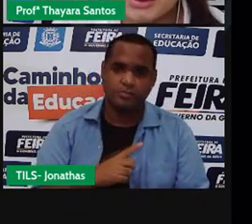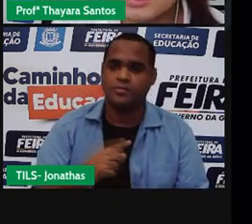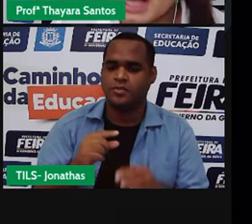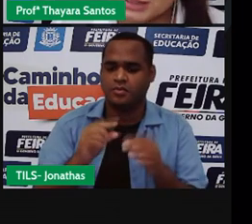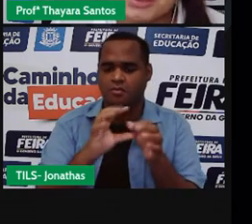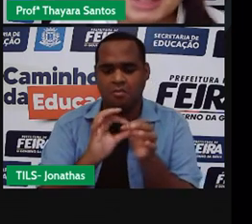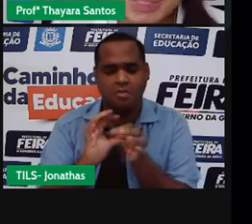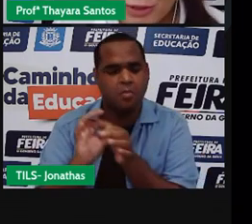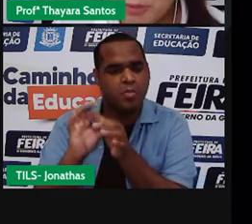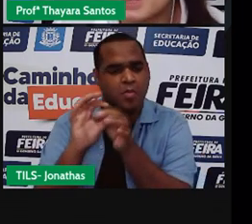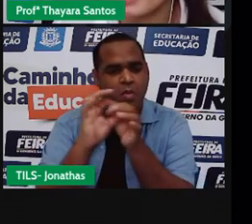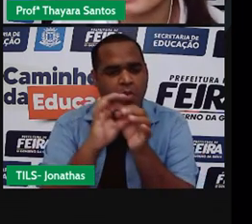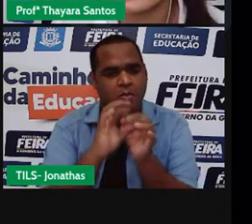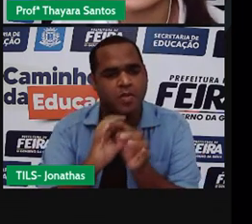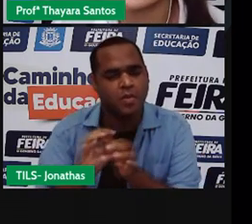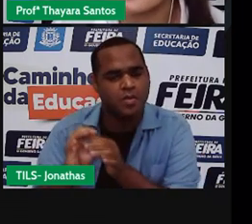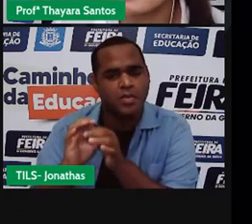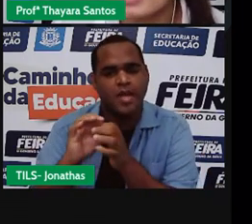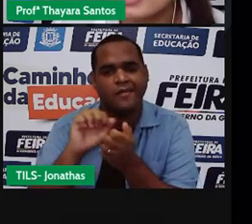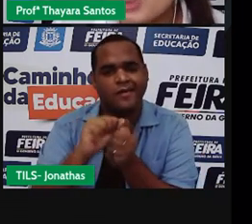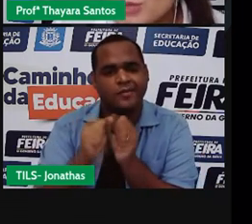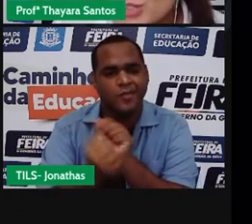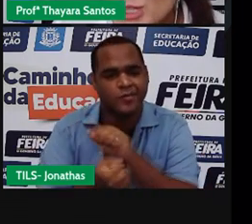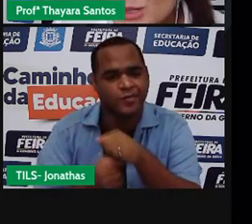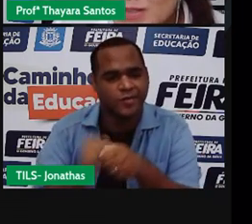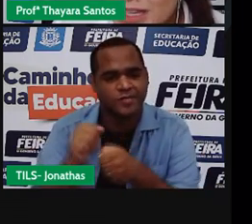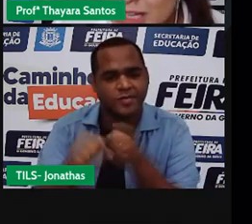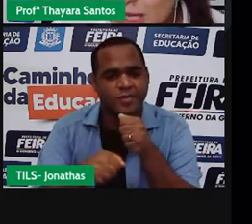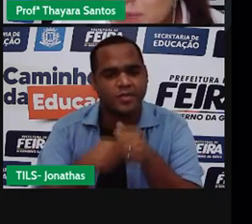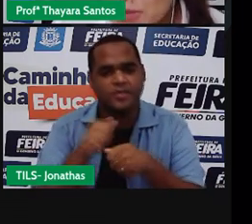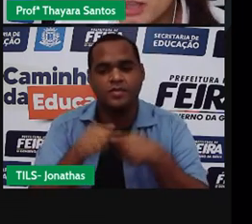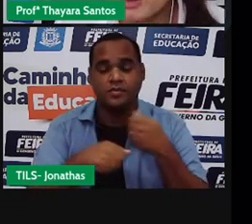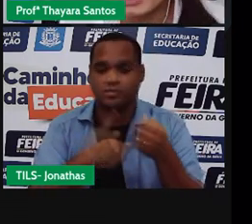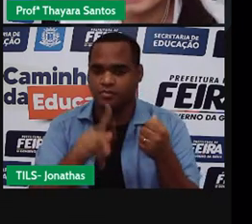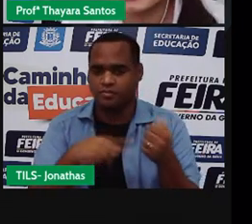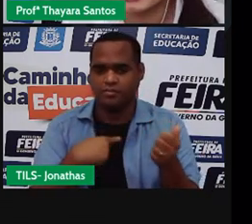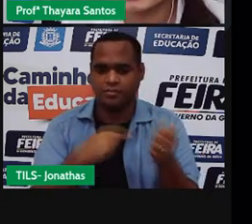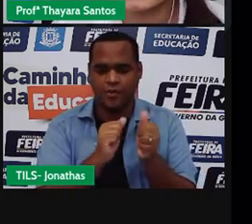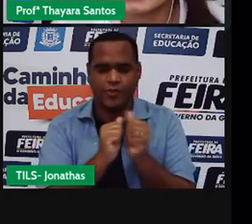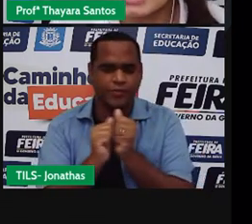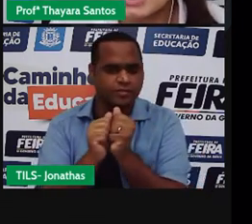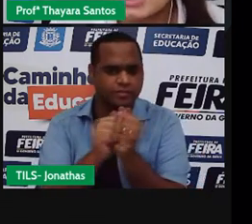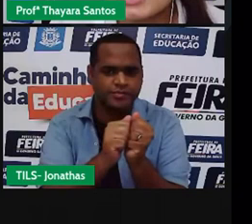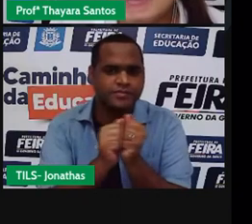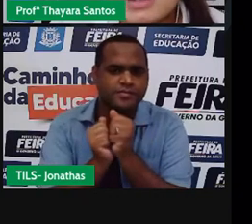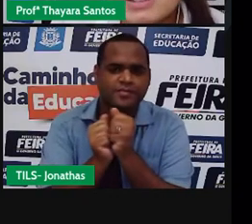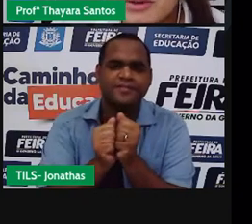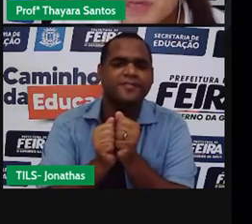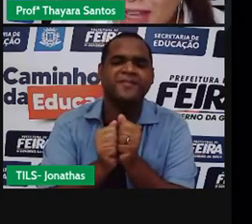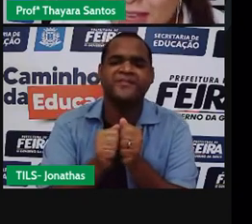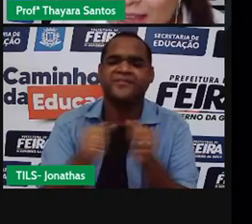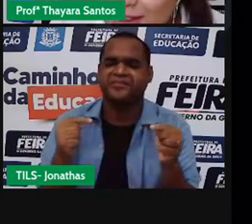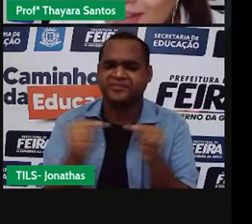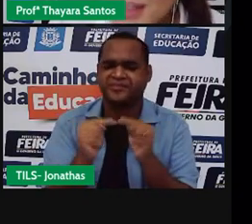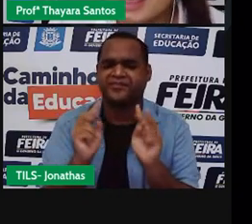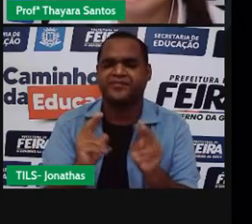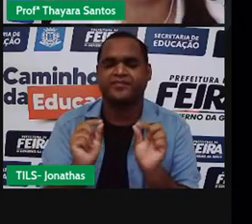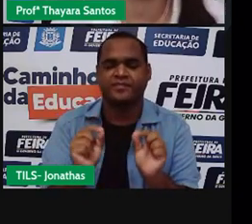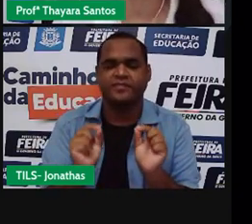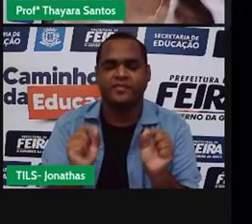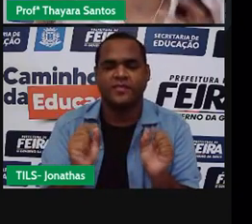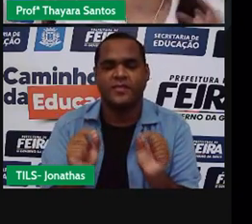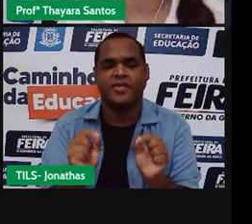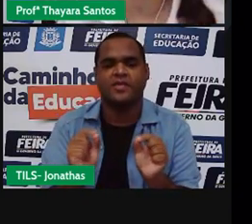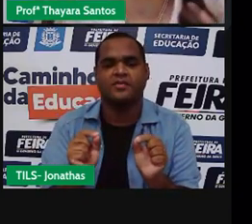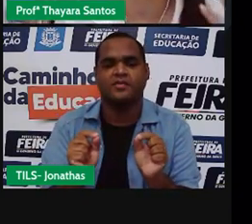aqui estão, os átomos que formam as moléculas estão juntinhos aqui, bem grudadinhos. Isso quer dizer o quê? Quem é